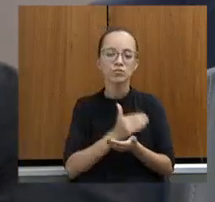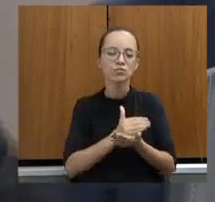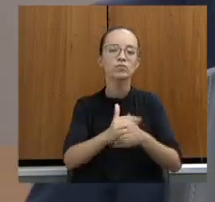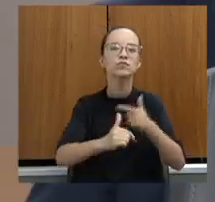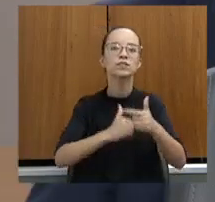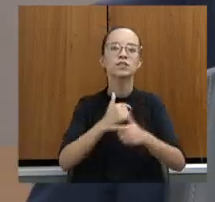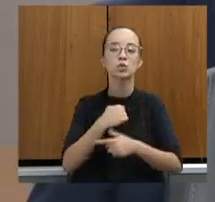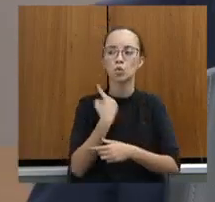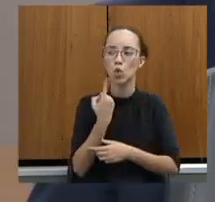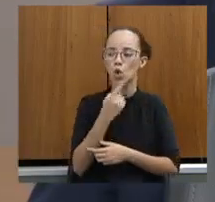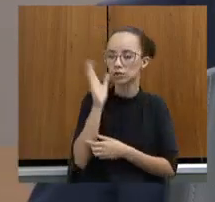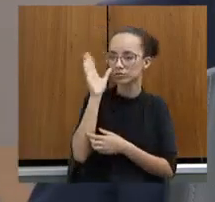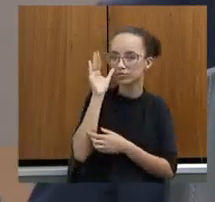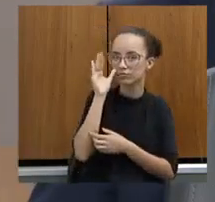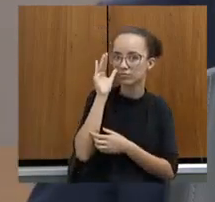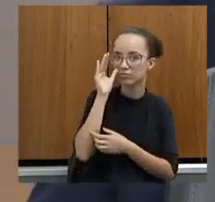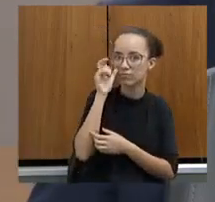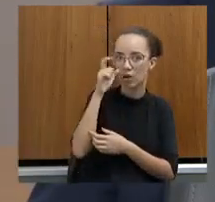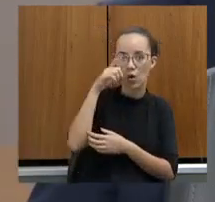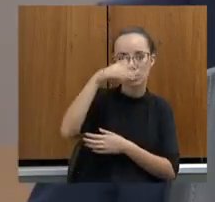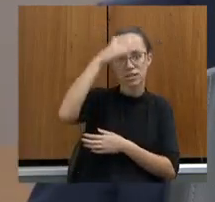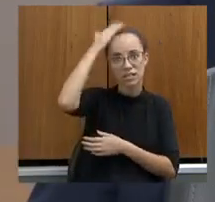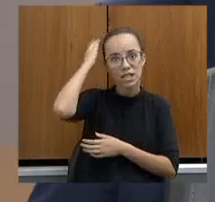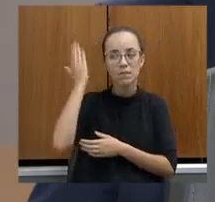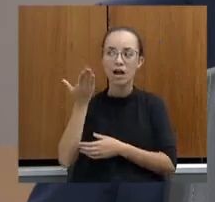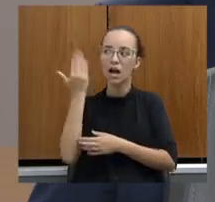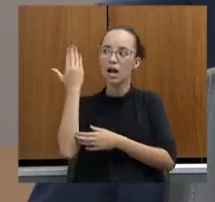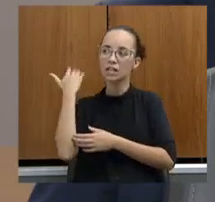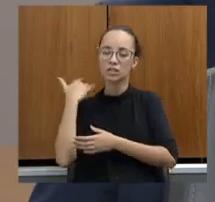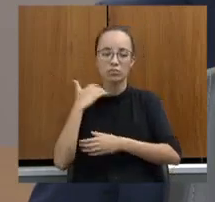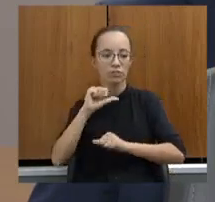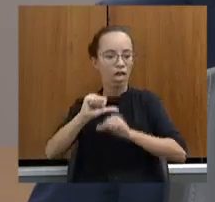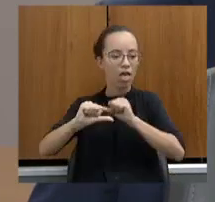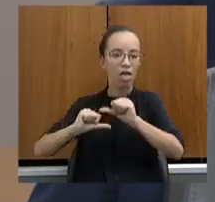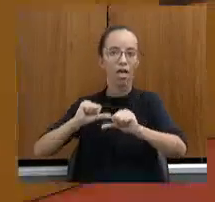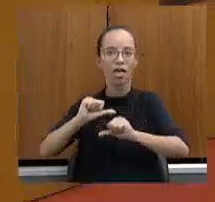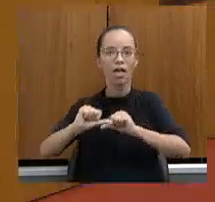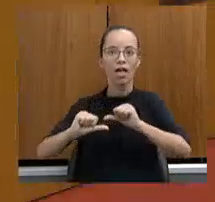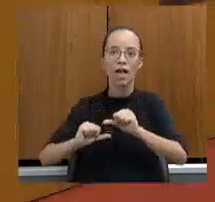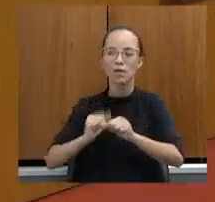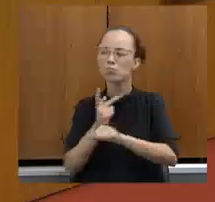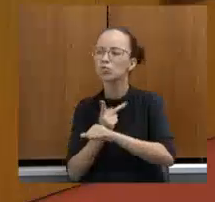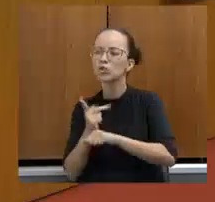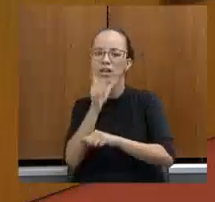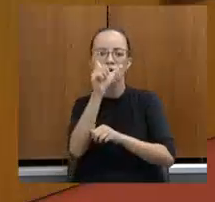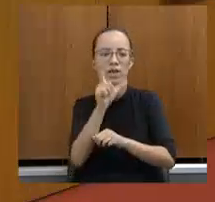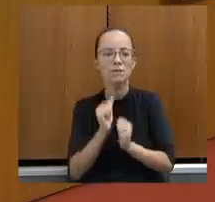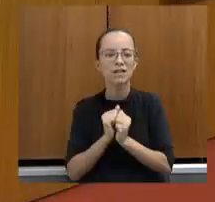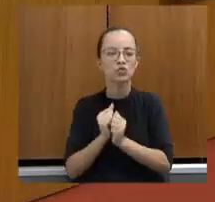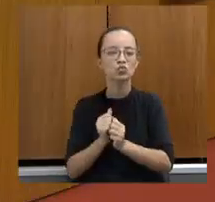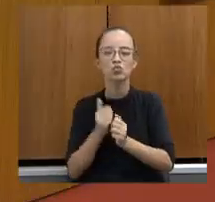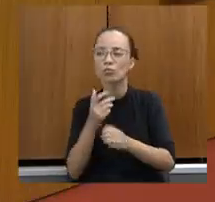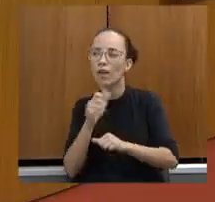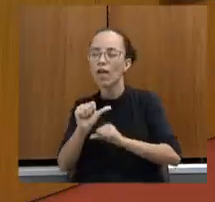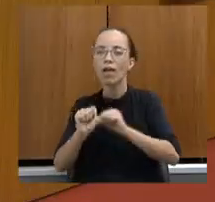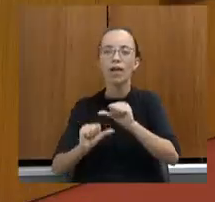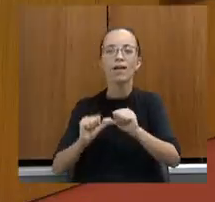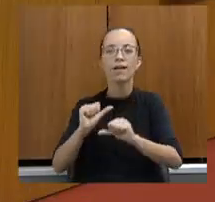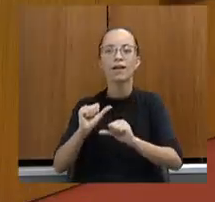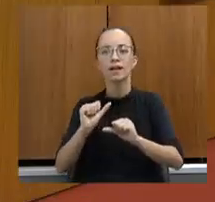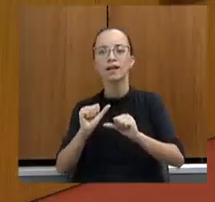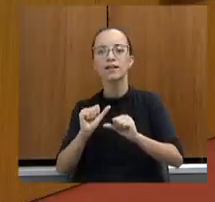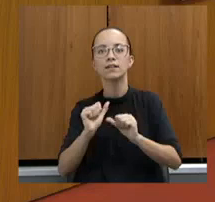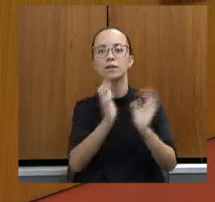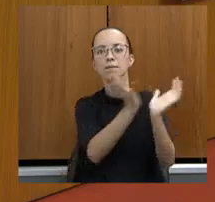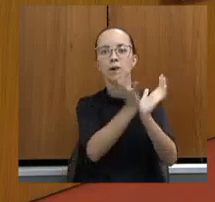vimos naquela ebulição do governo Zema com diversos secretários e nunca conseguia encontrar alguém que conseguisse conversar com diversas